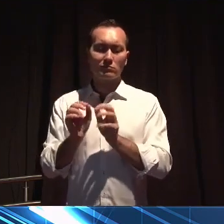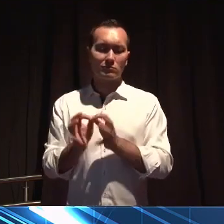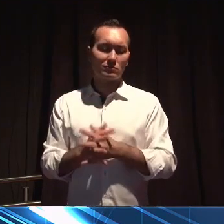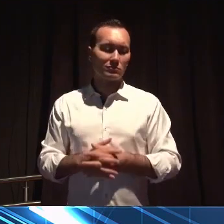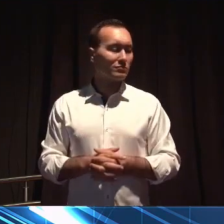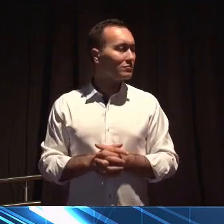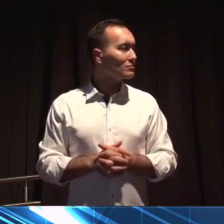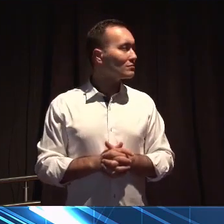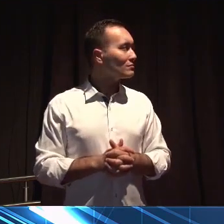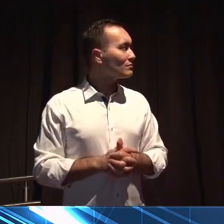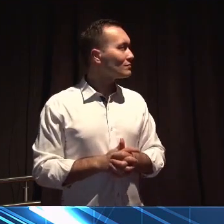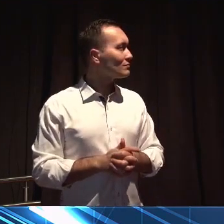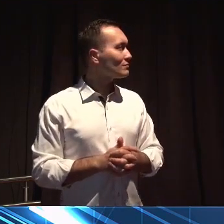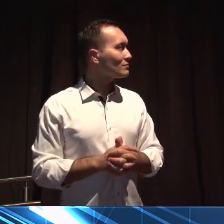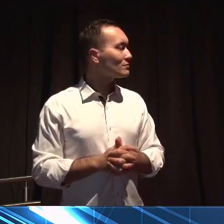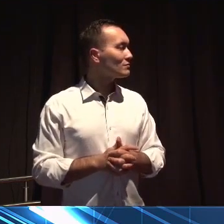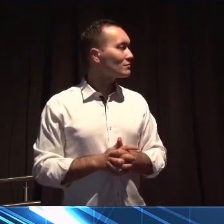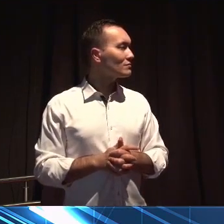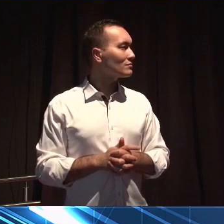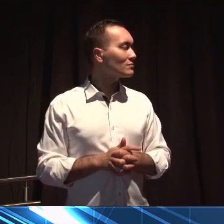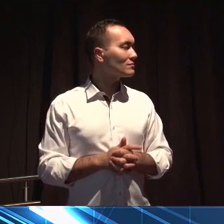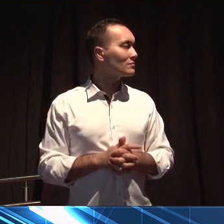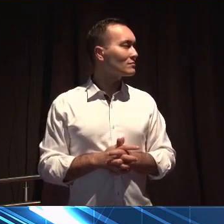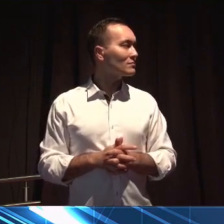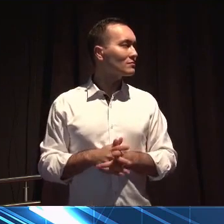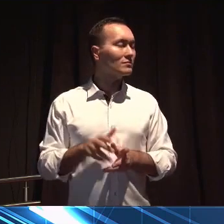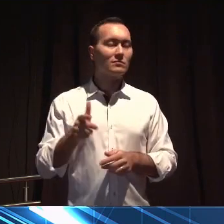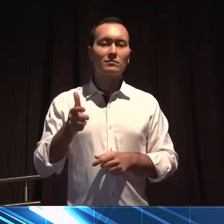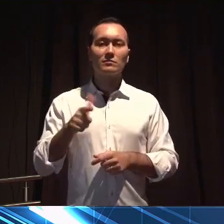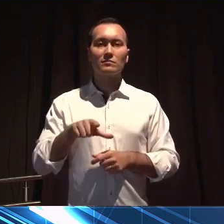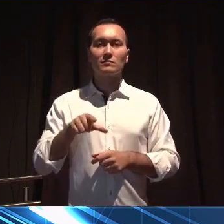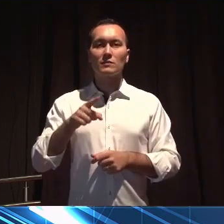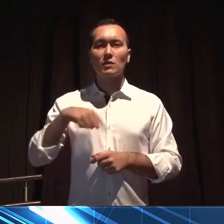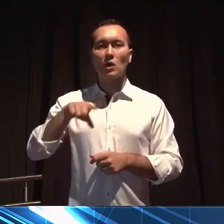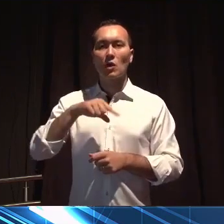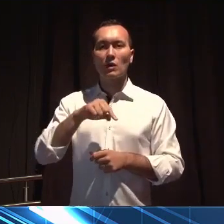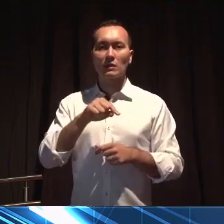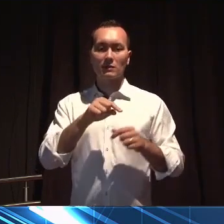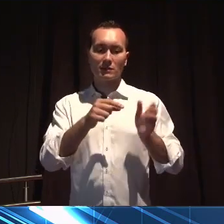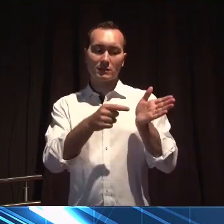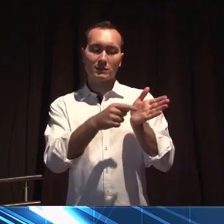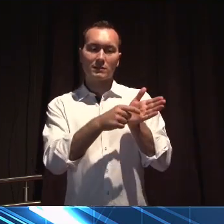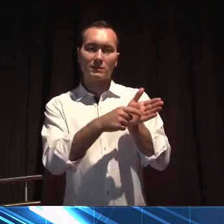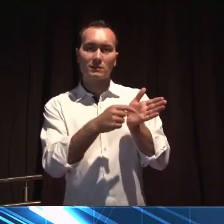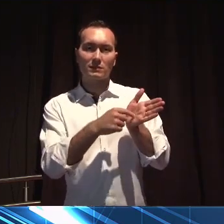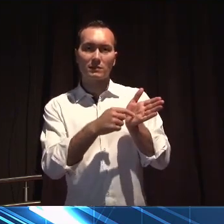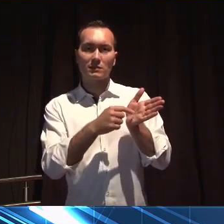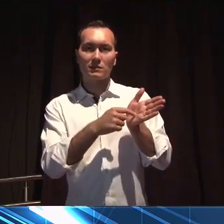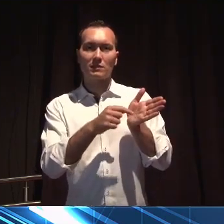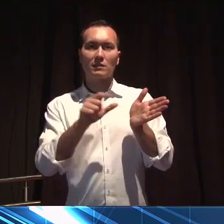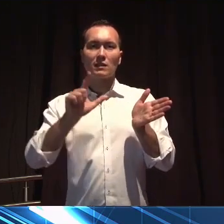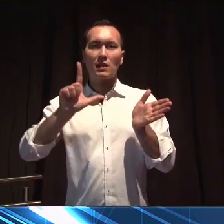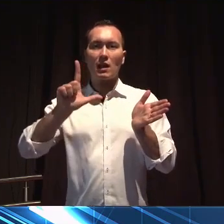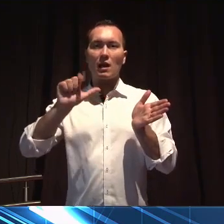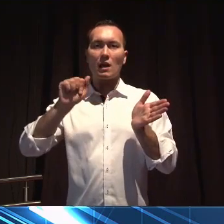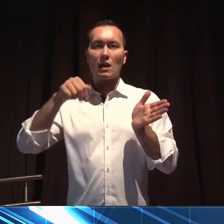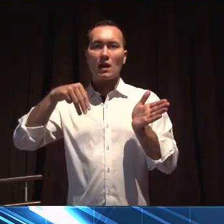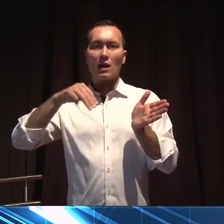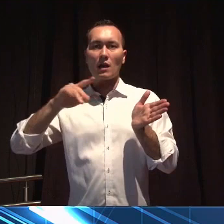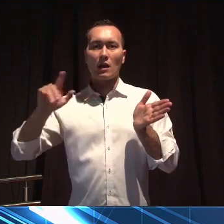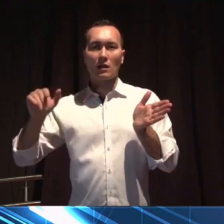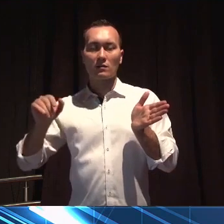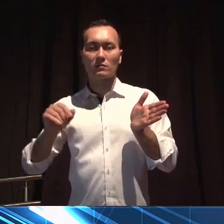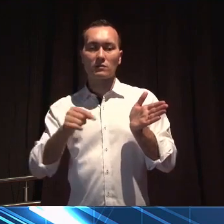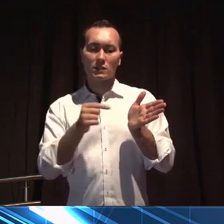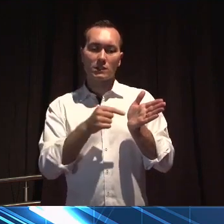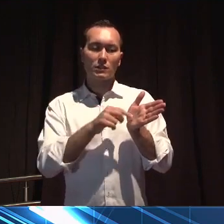ali, a gente tenta fazer o mínimo possível ali, porque tudo que tu fizer de processamento dentro da Lambda, ela tem pouca memória, pouco CPU, tu vai pagar por